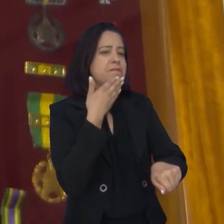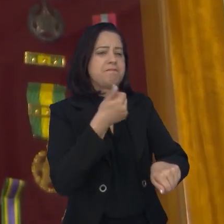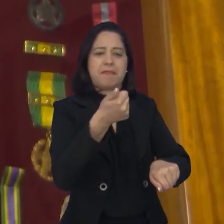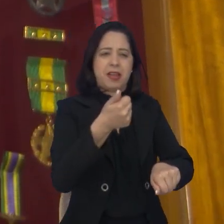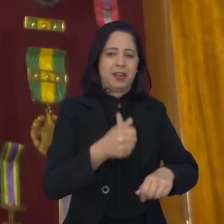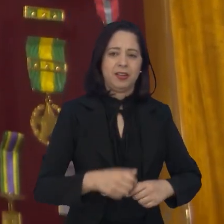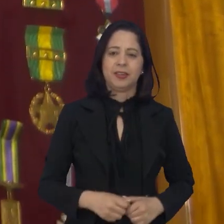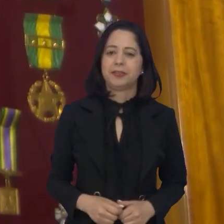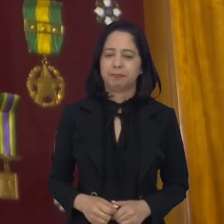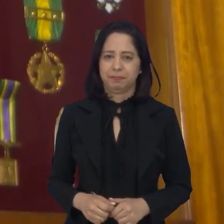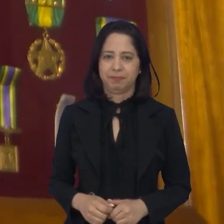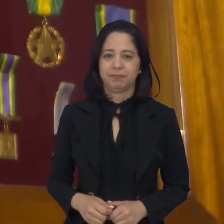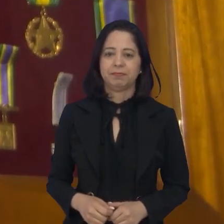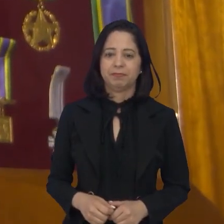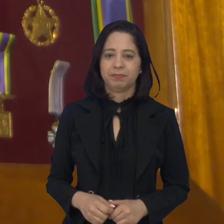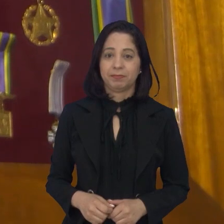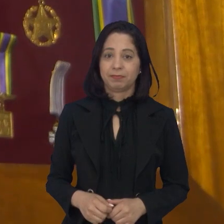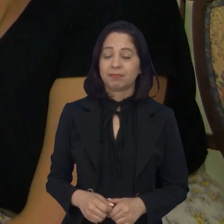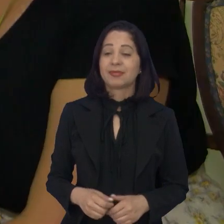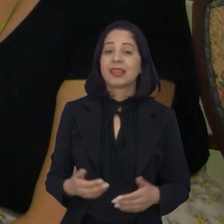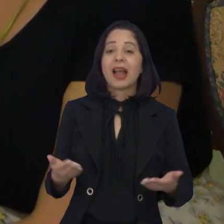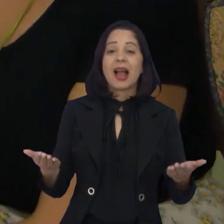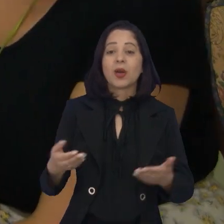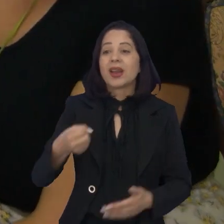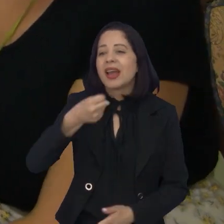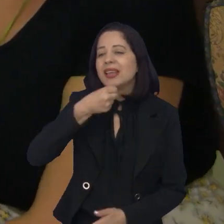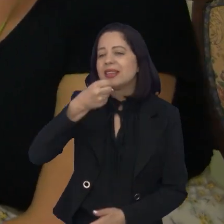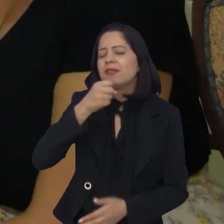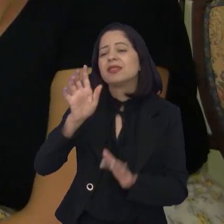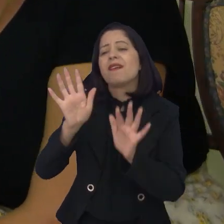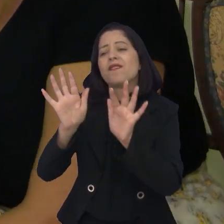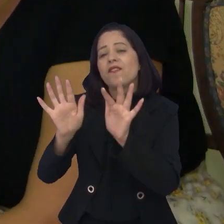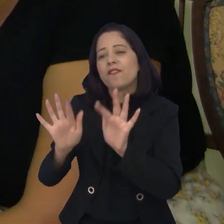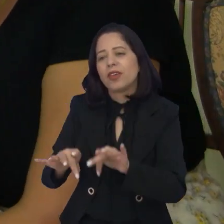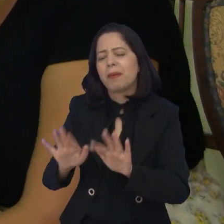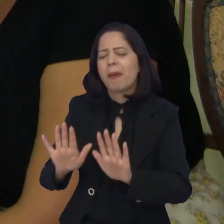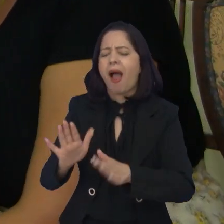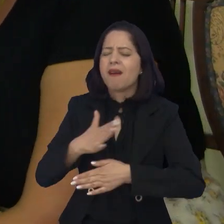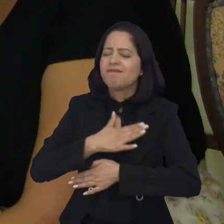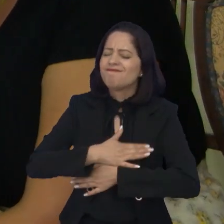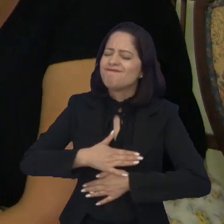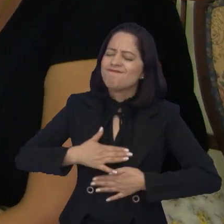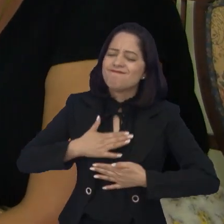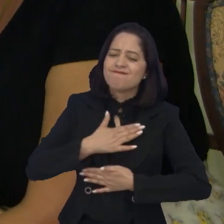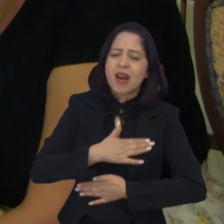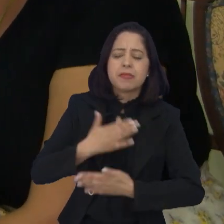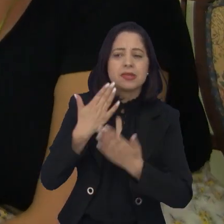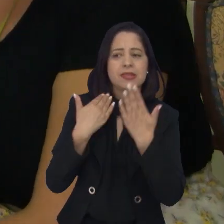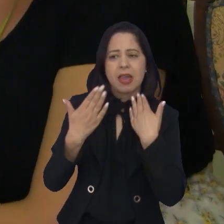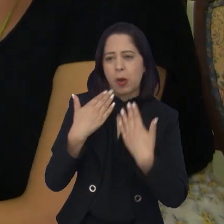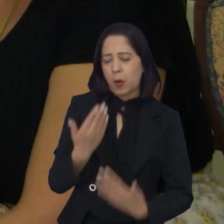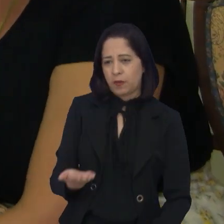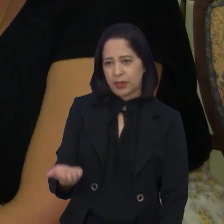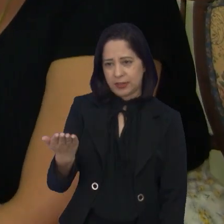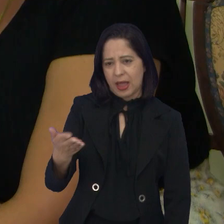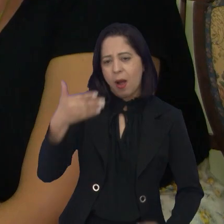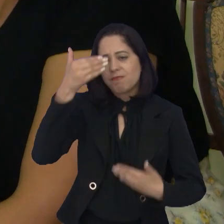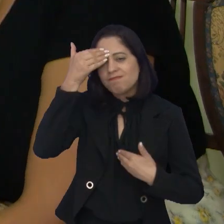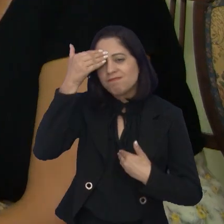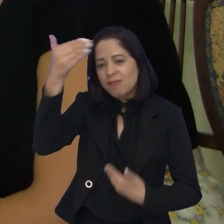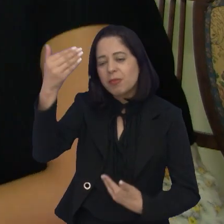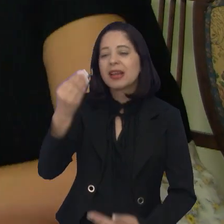Brigadeiro, eu vou encerrar aqui falando que é um prazer gravar com você, agradecendo